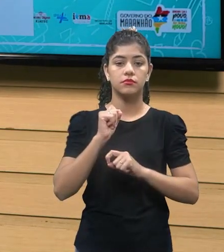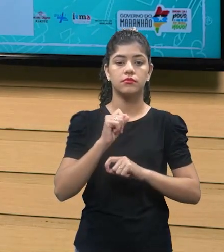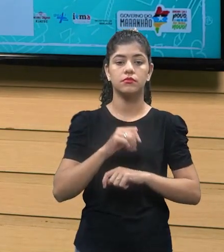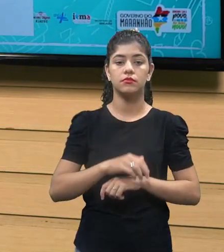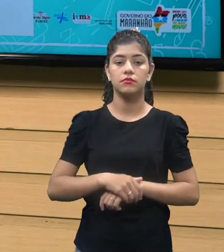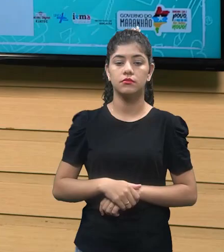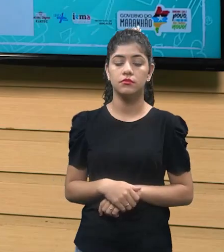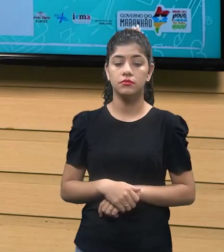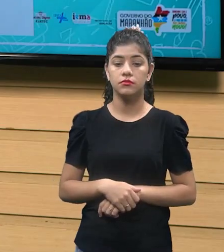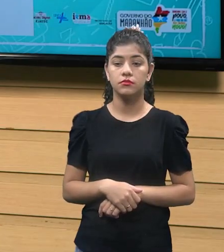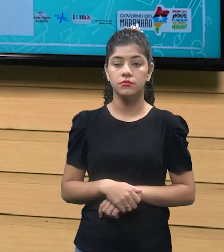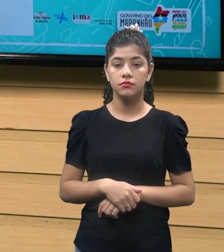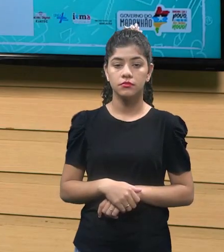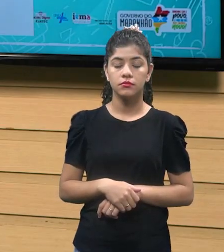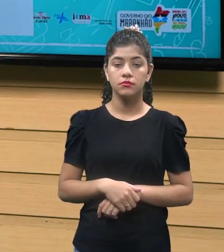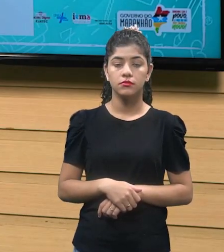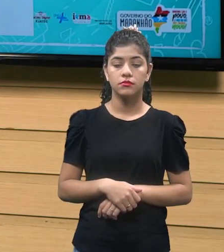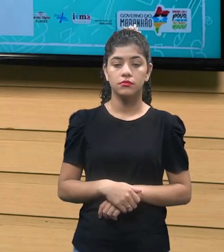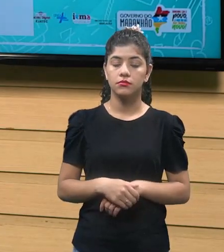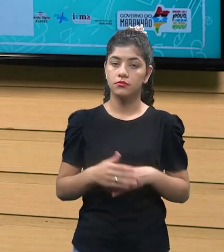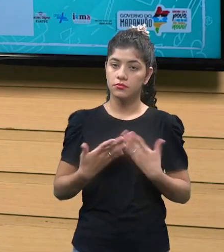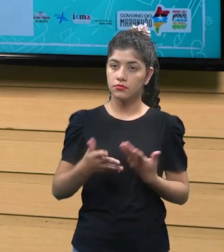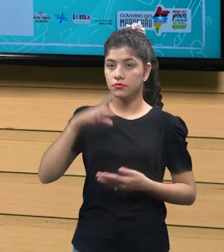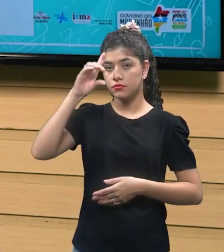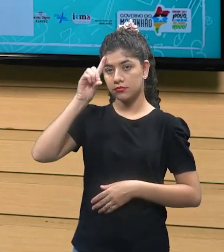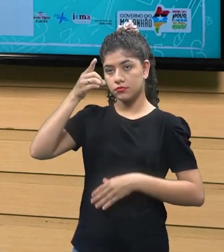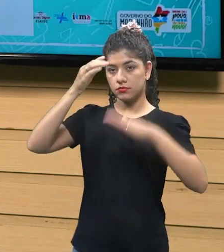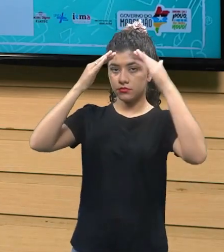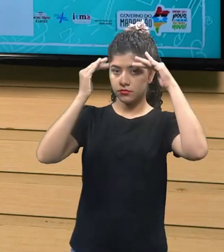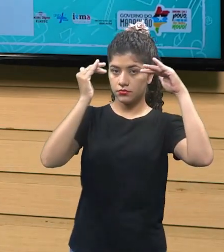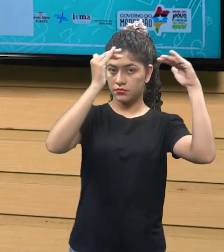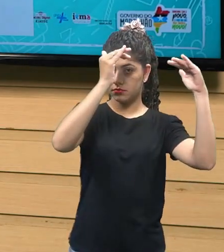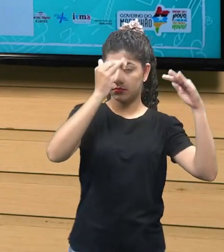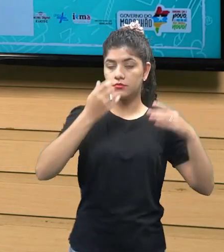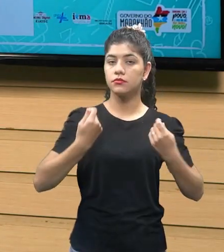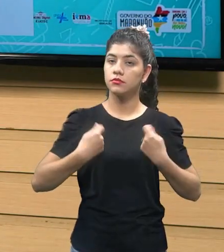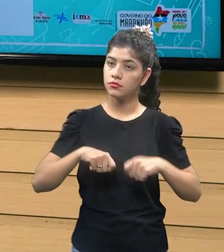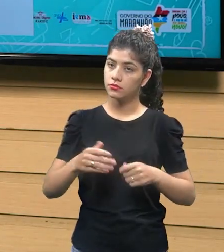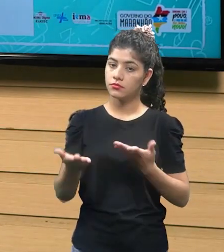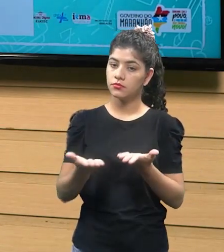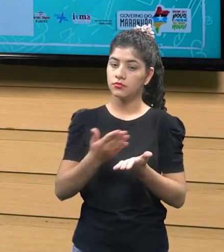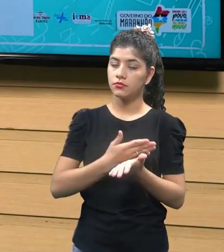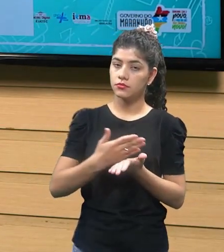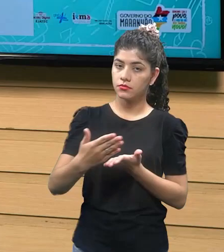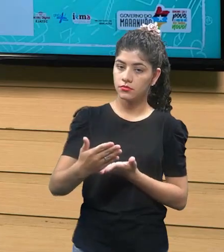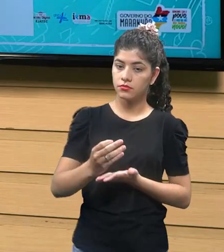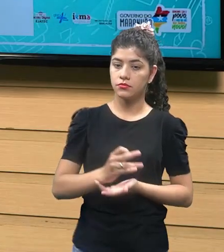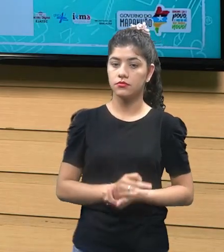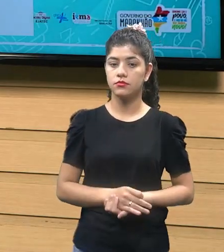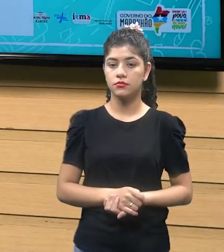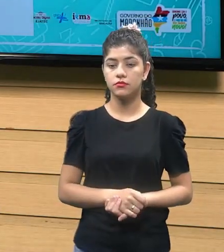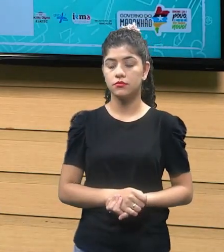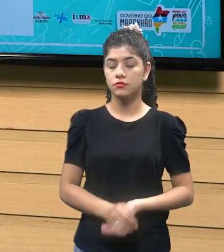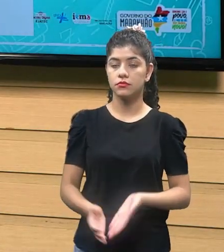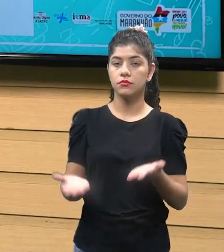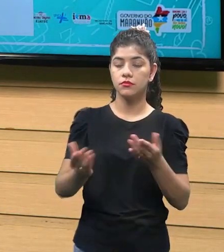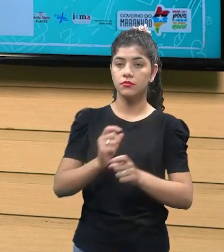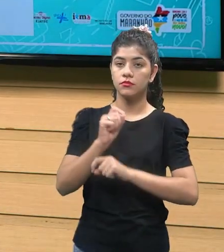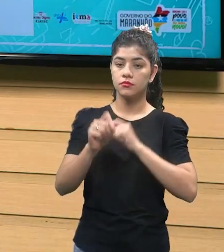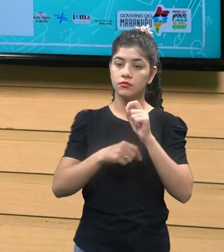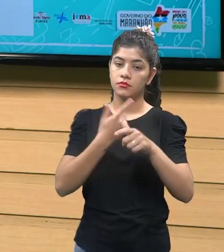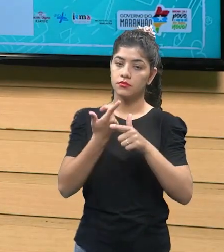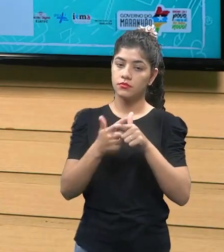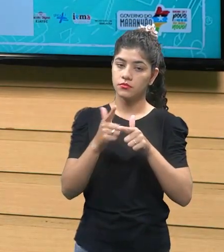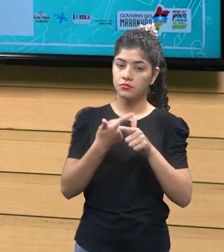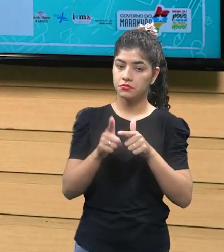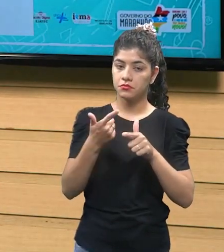algoritmo para que o computador siga uma sequência lógica, então tem que partir do início. Nesse caso aqui, o nosso problema é a lâmpada